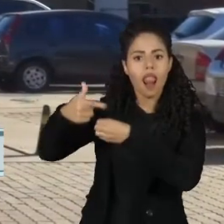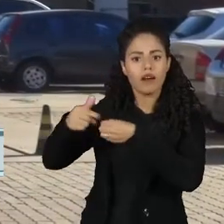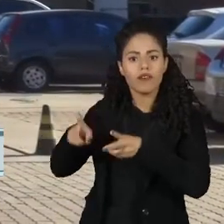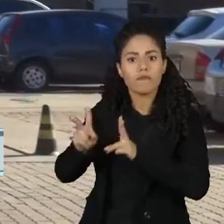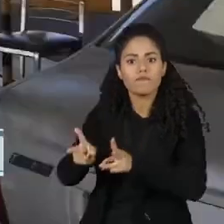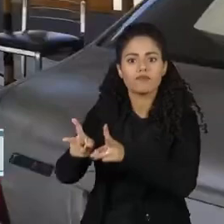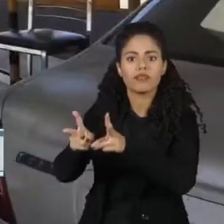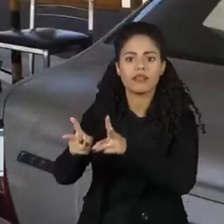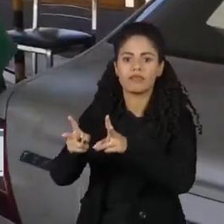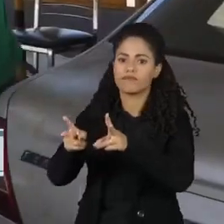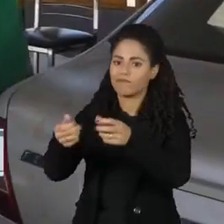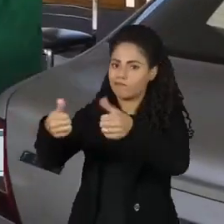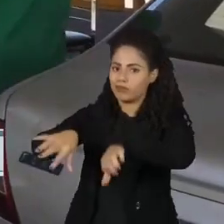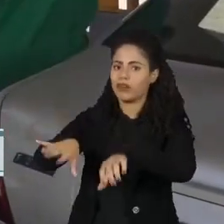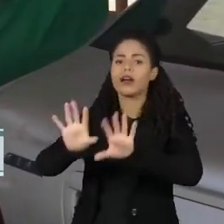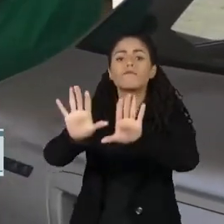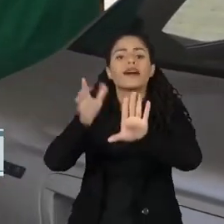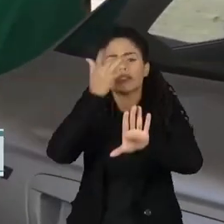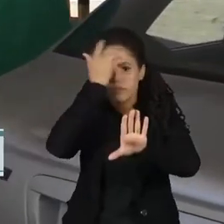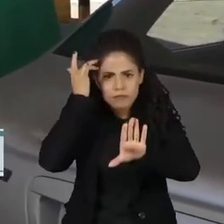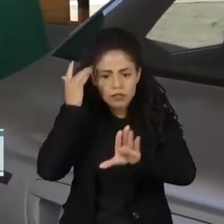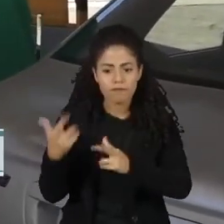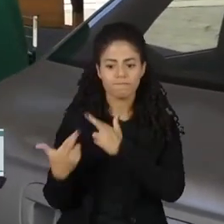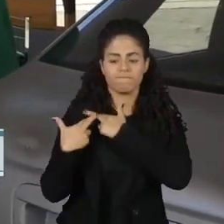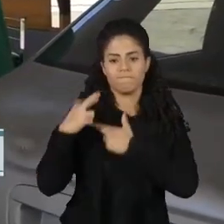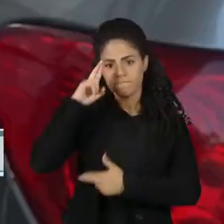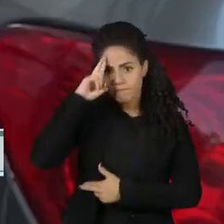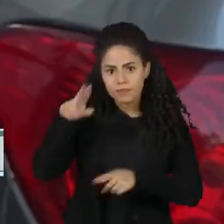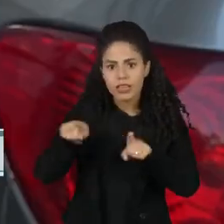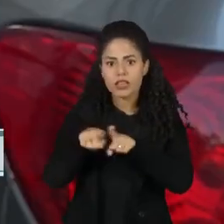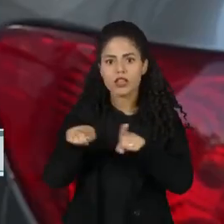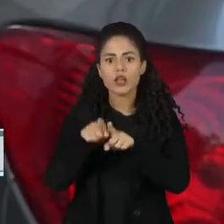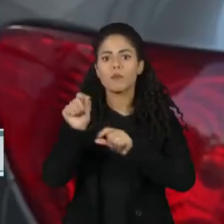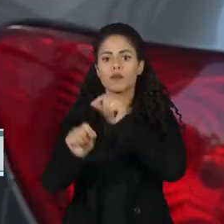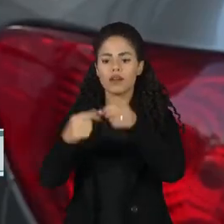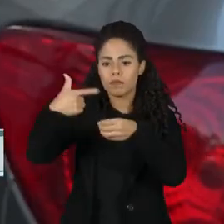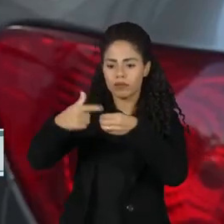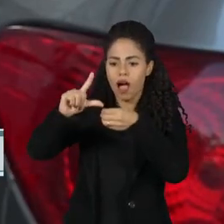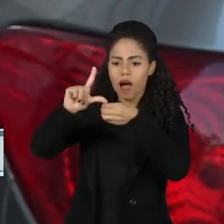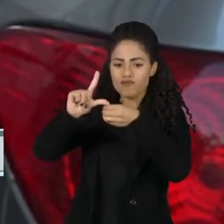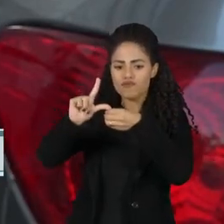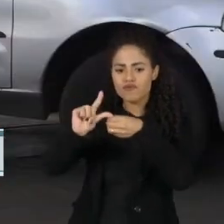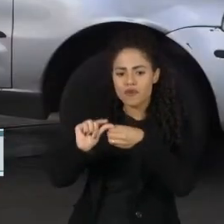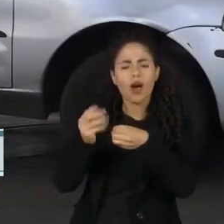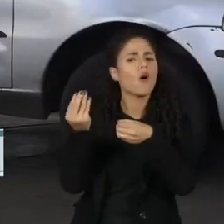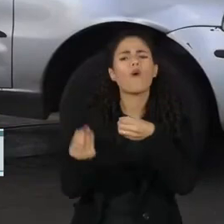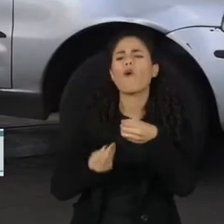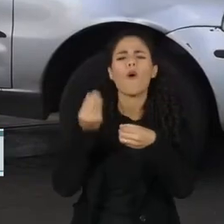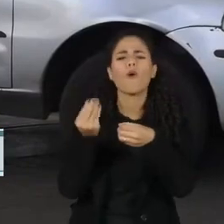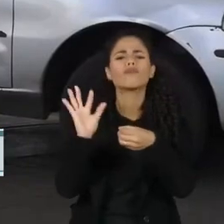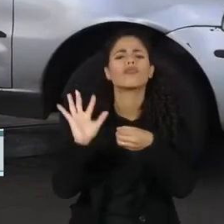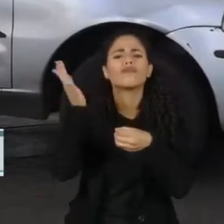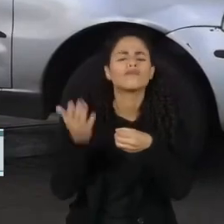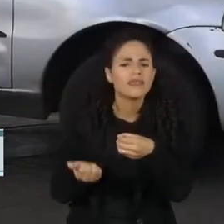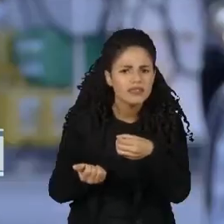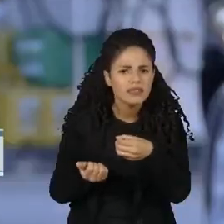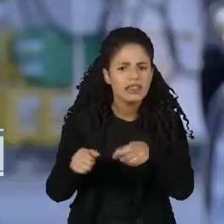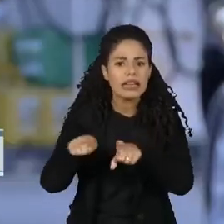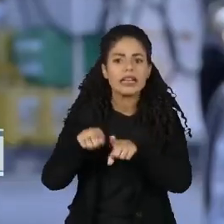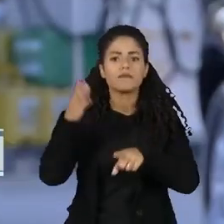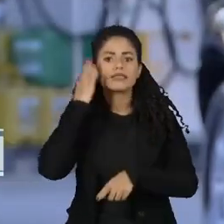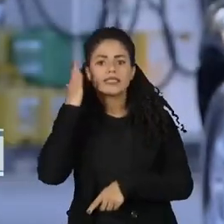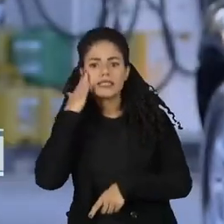ele vai levar prejuízo. Para que o dono do posto diminua o preço, ele tem que ter algum motivo relativamente